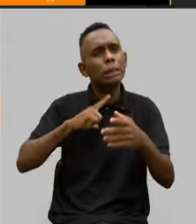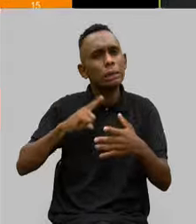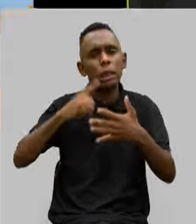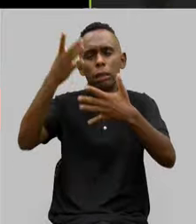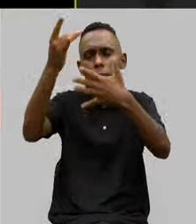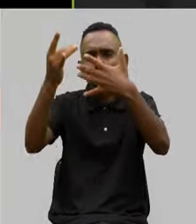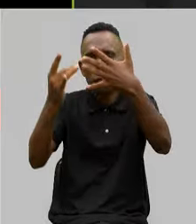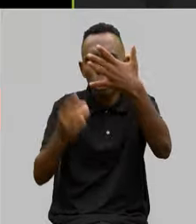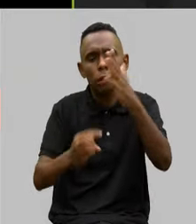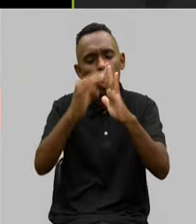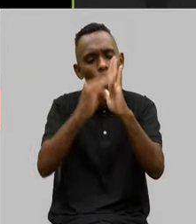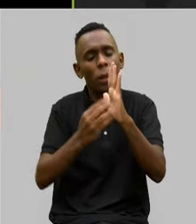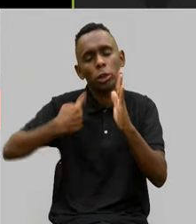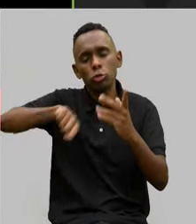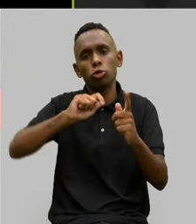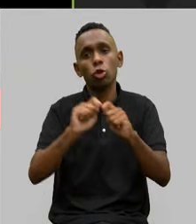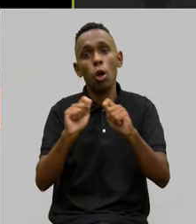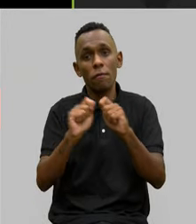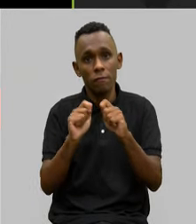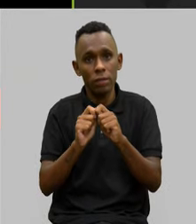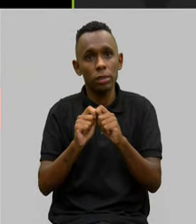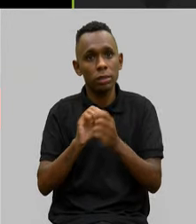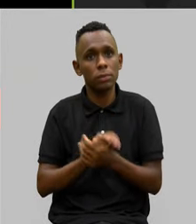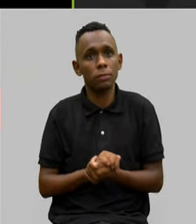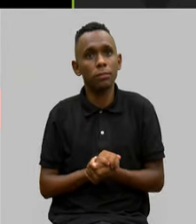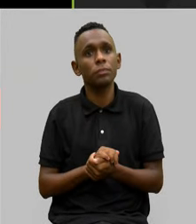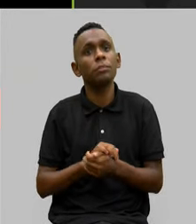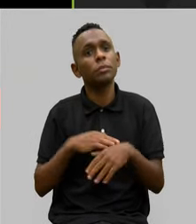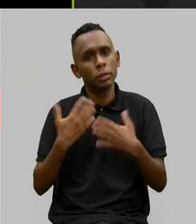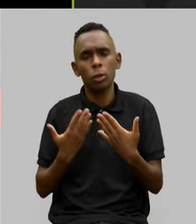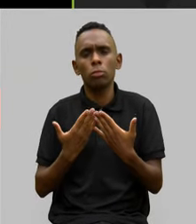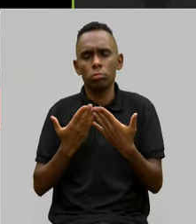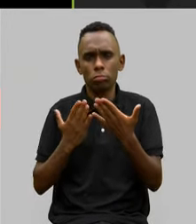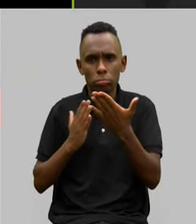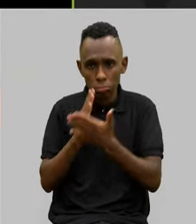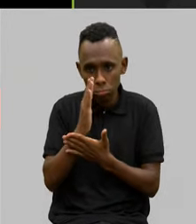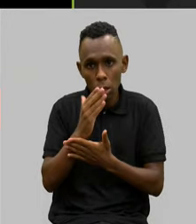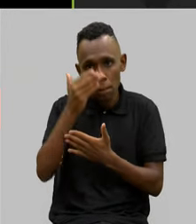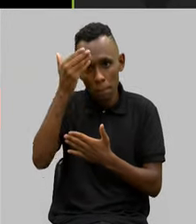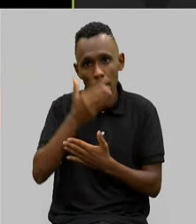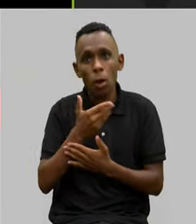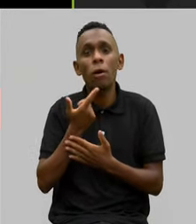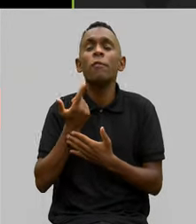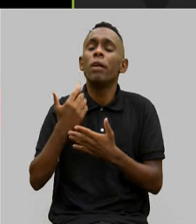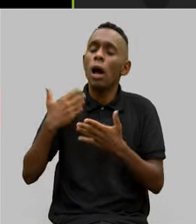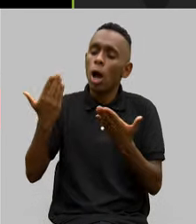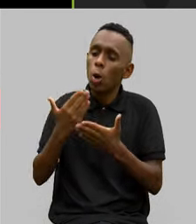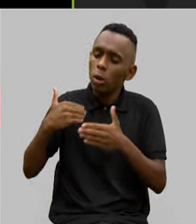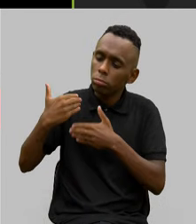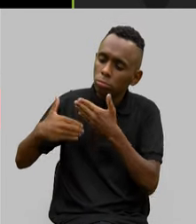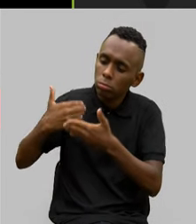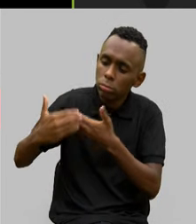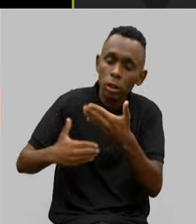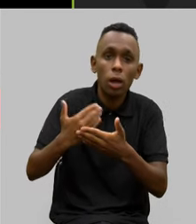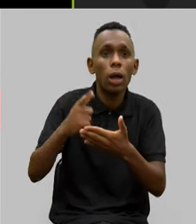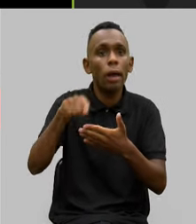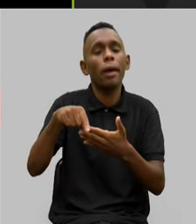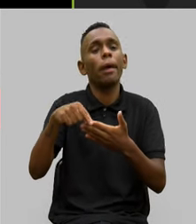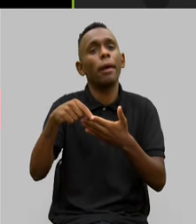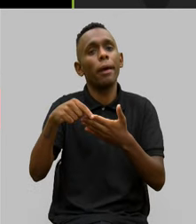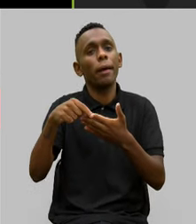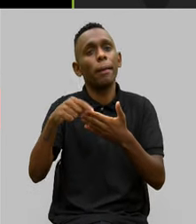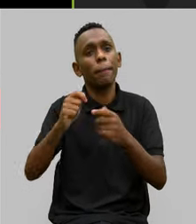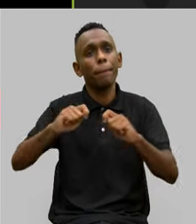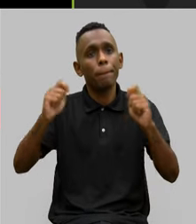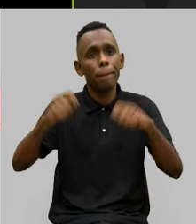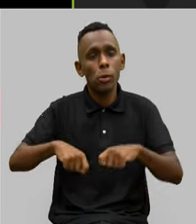metodologia que nós desenvolvemos tá E validamos e a gente agora tá num processo de encaminhar para que a